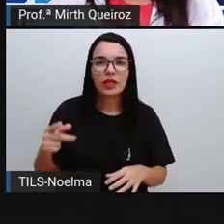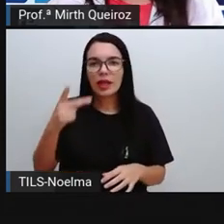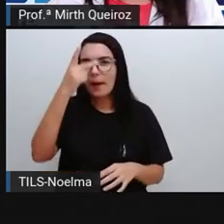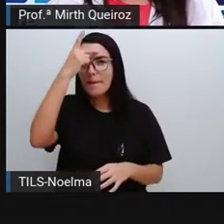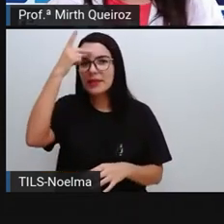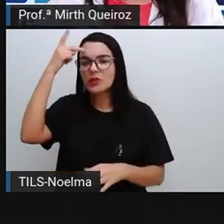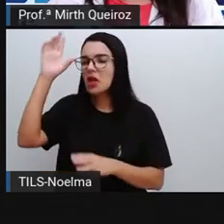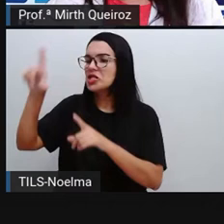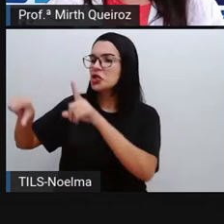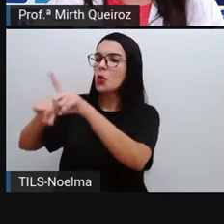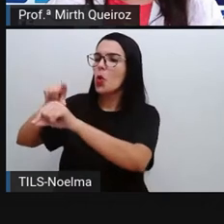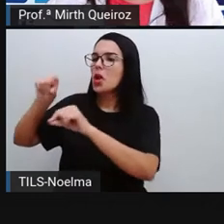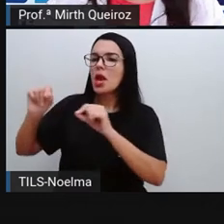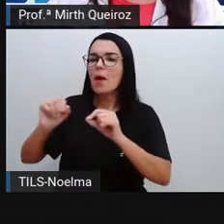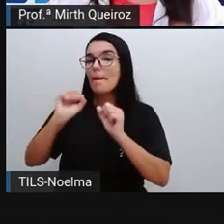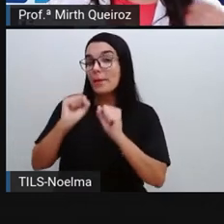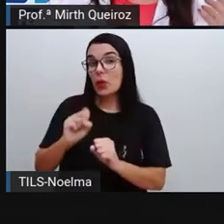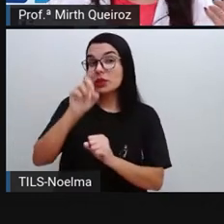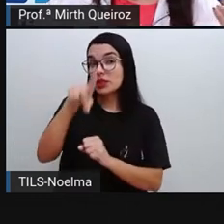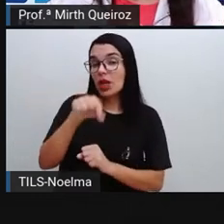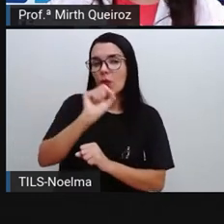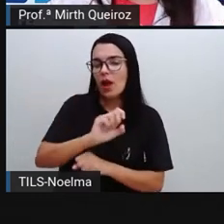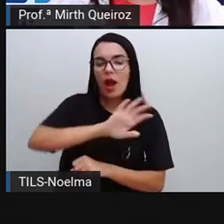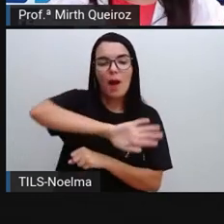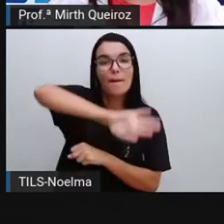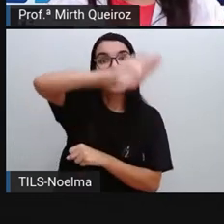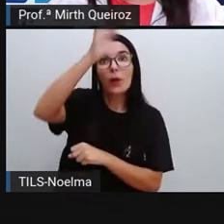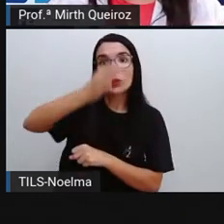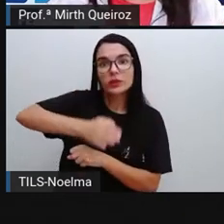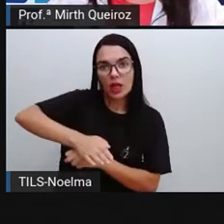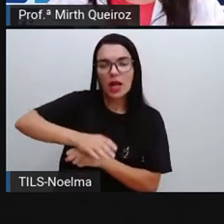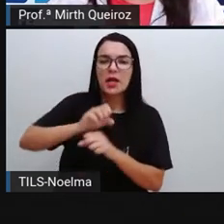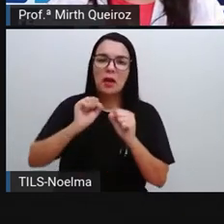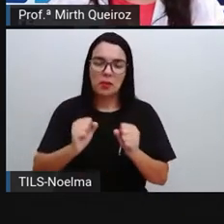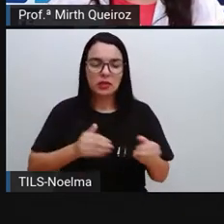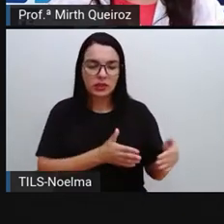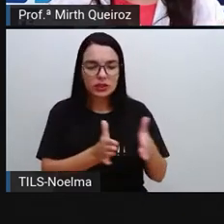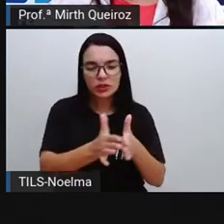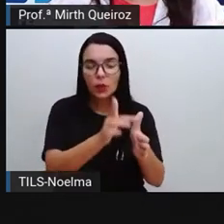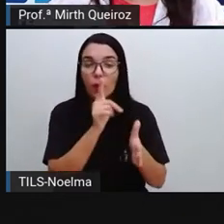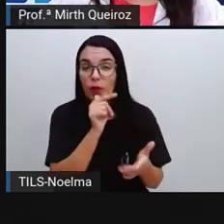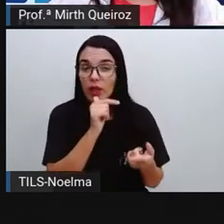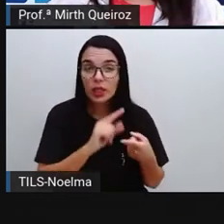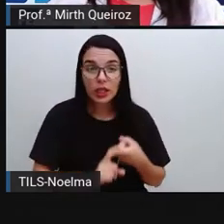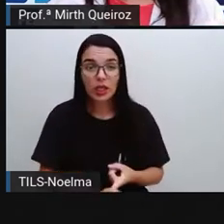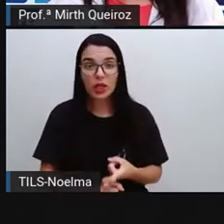Pode-se pegar uma montanha, um rio, né?